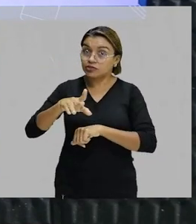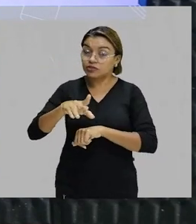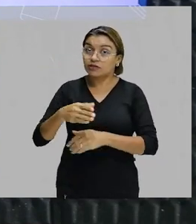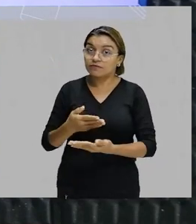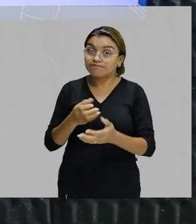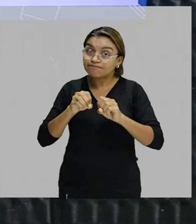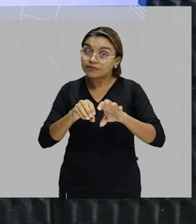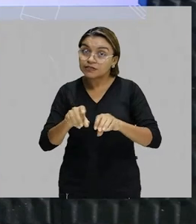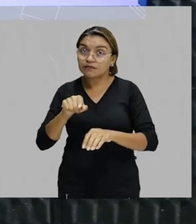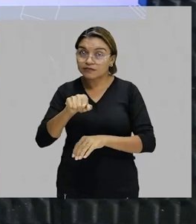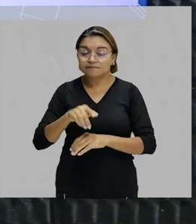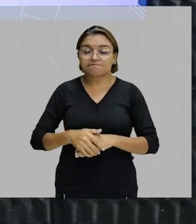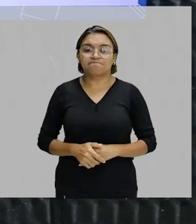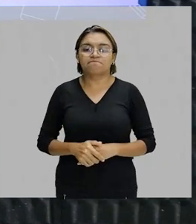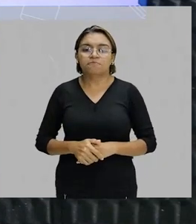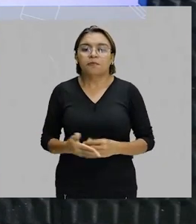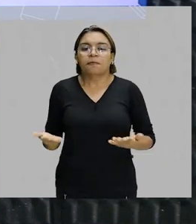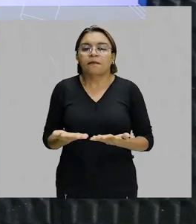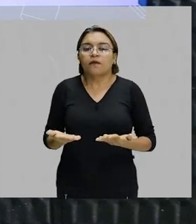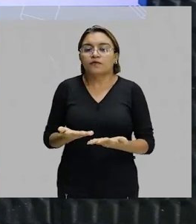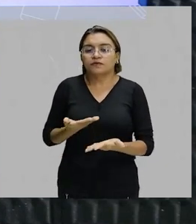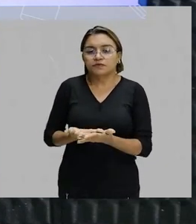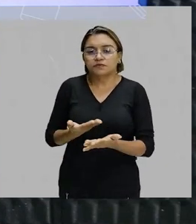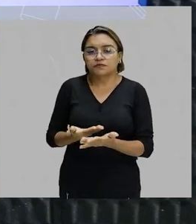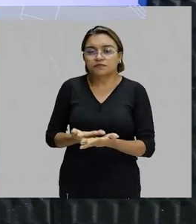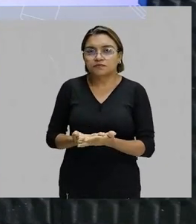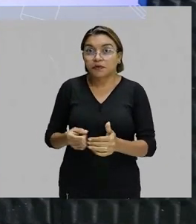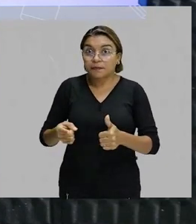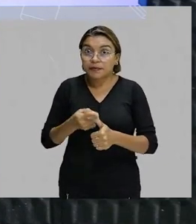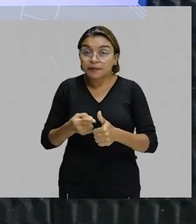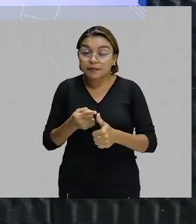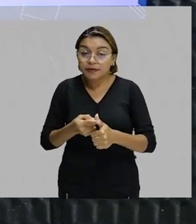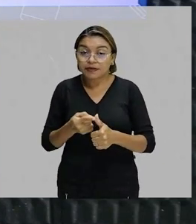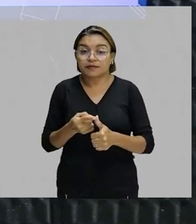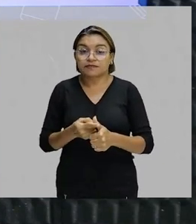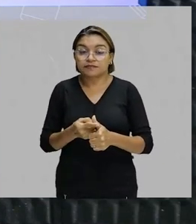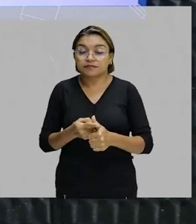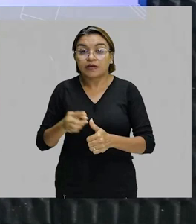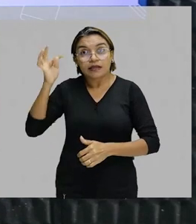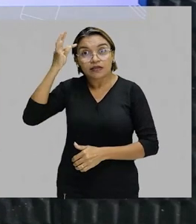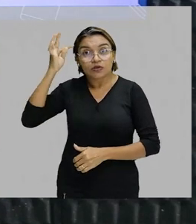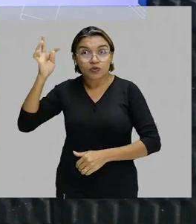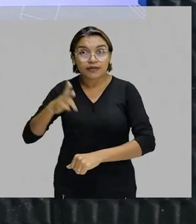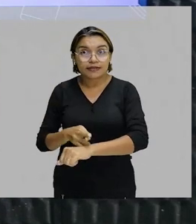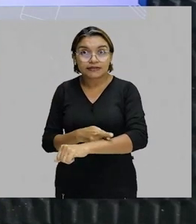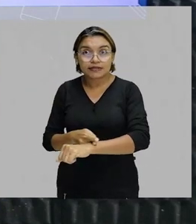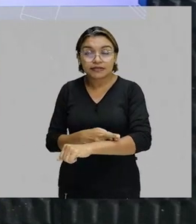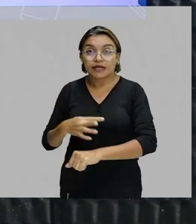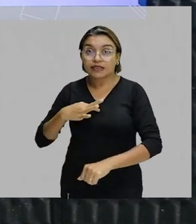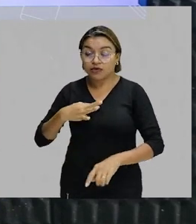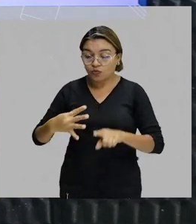aqui durante as aulas a aula de hoje é a parte um de teorias aais nessa primeira parte Eu dividi em quatro